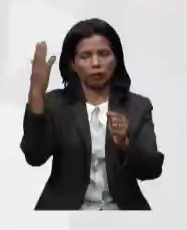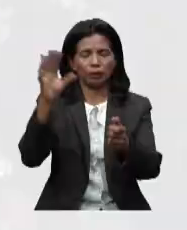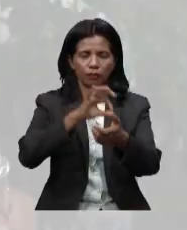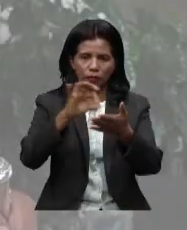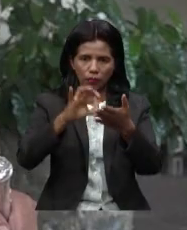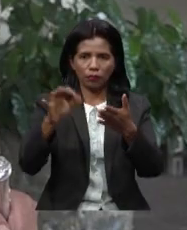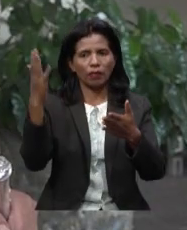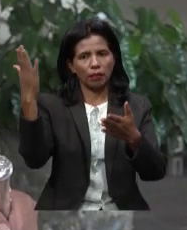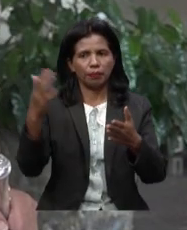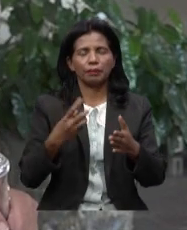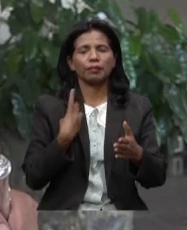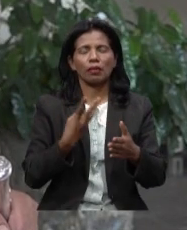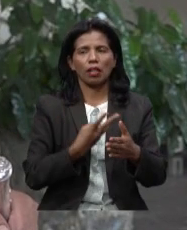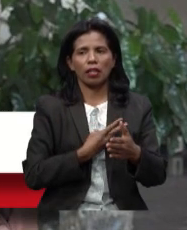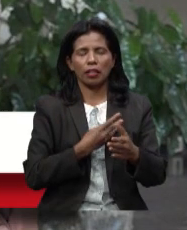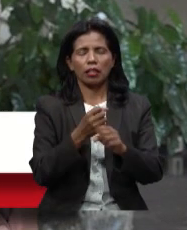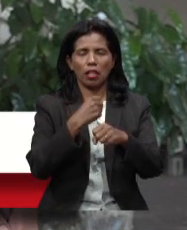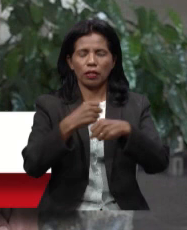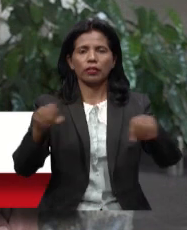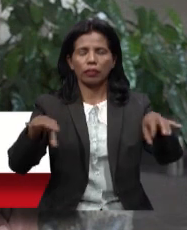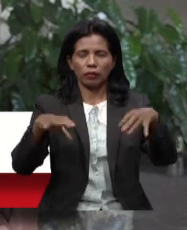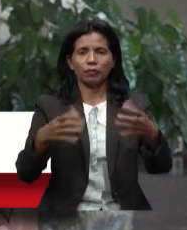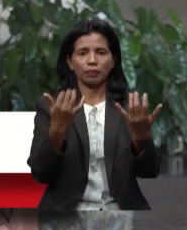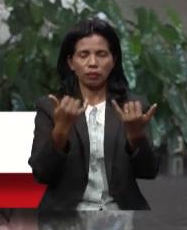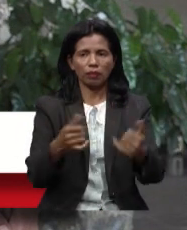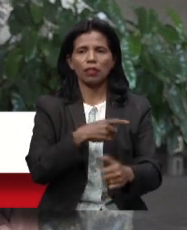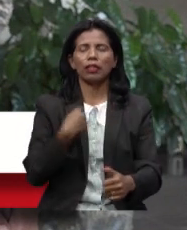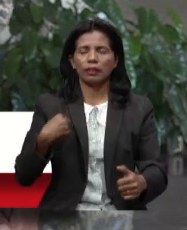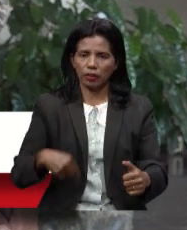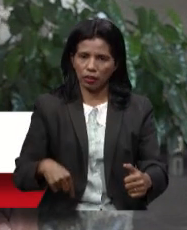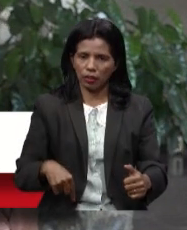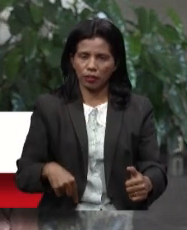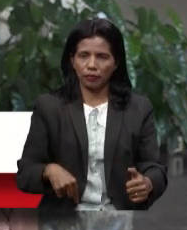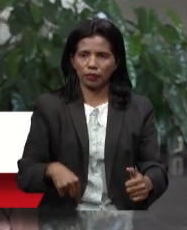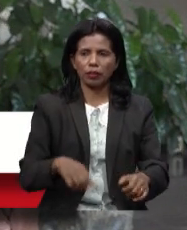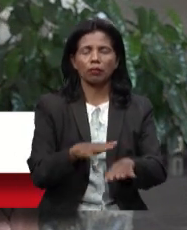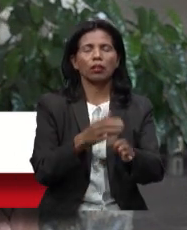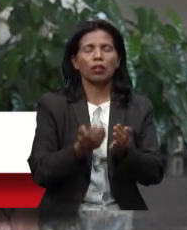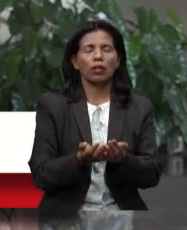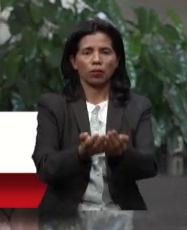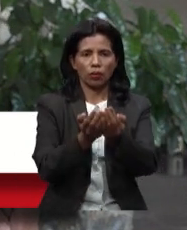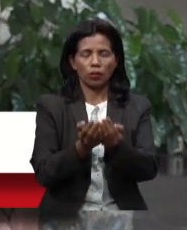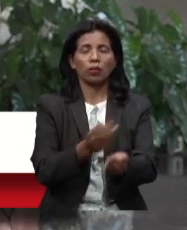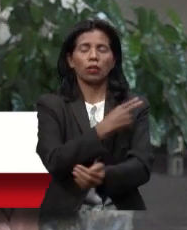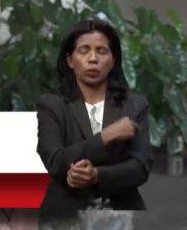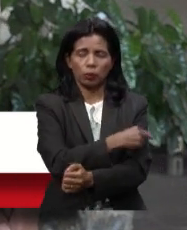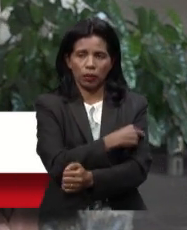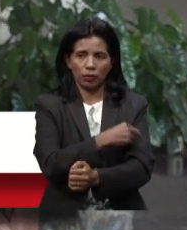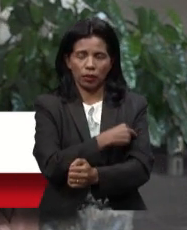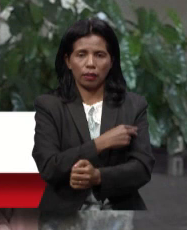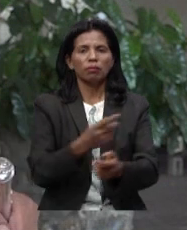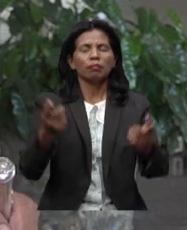nebe, nebe ita cumpre halu de tira, nebe agora China nene, bolu bene, ne, roahe hospital, ne. Normalmente se ramaine hospital,